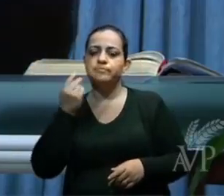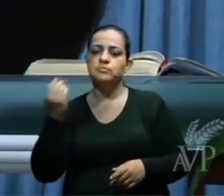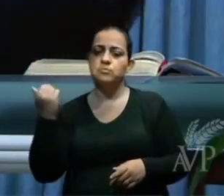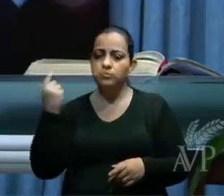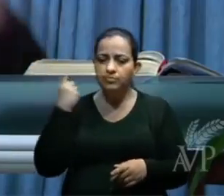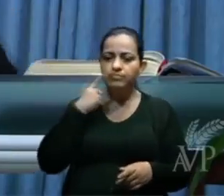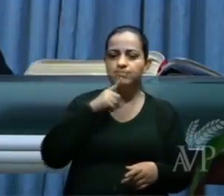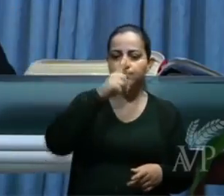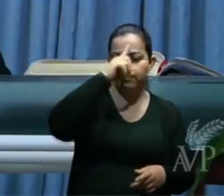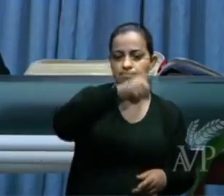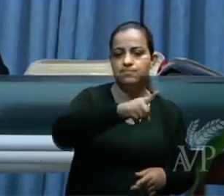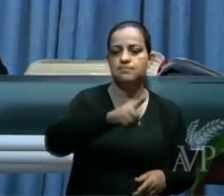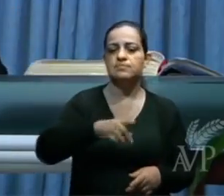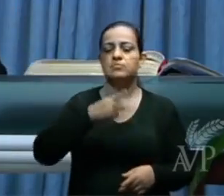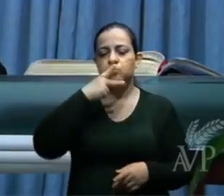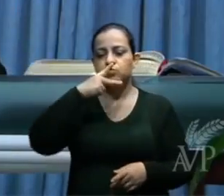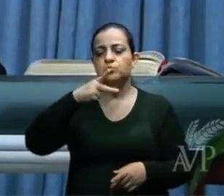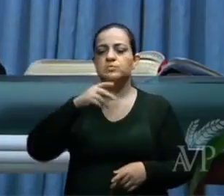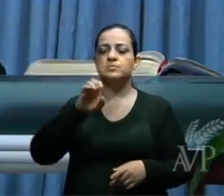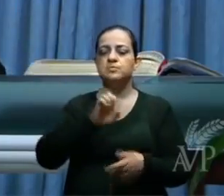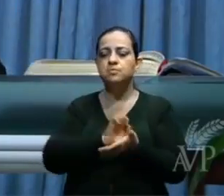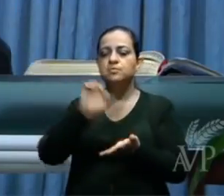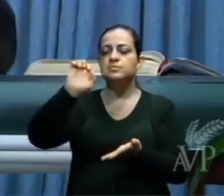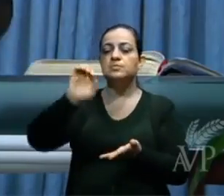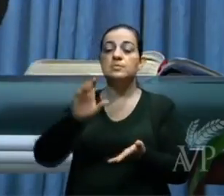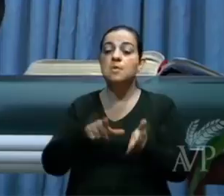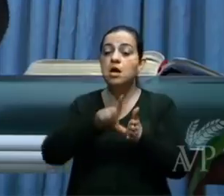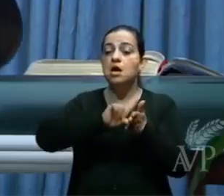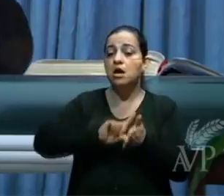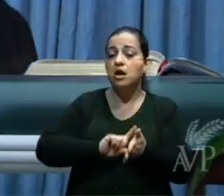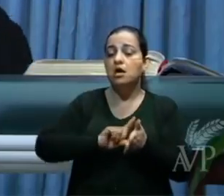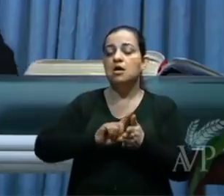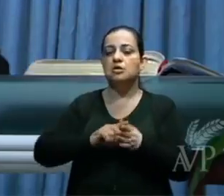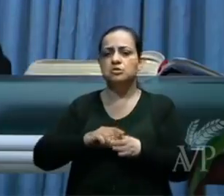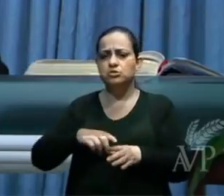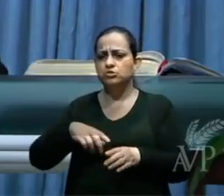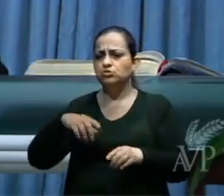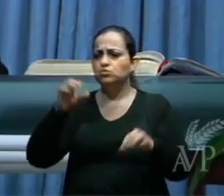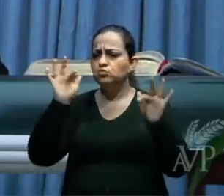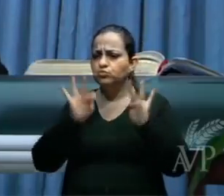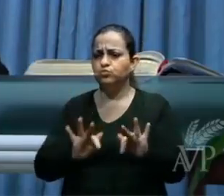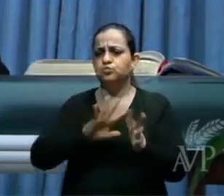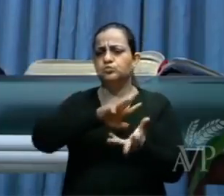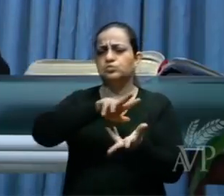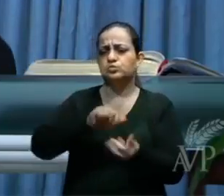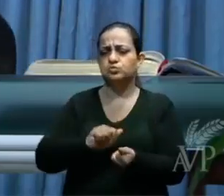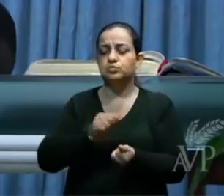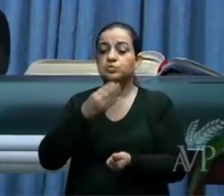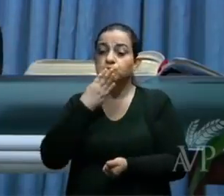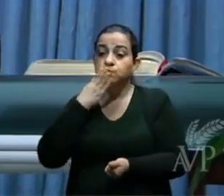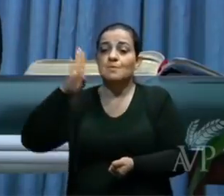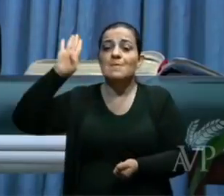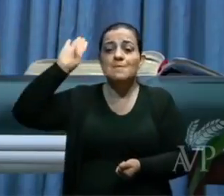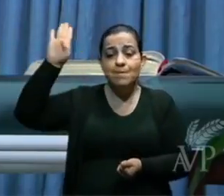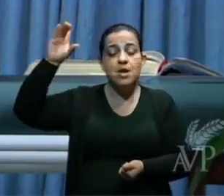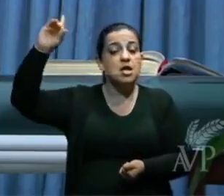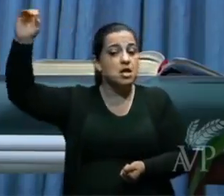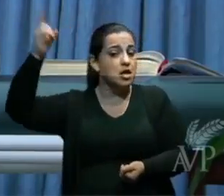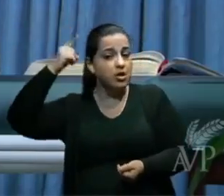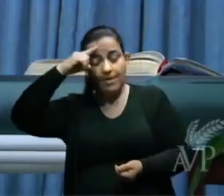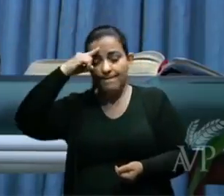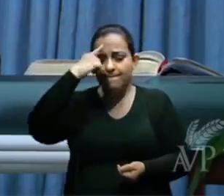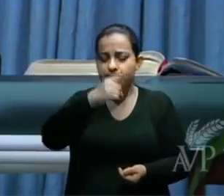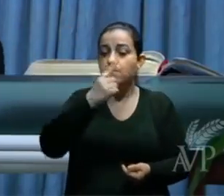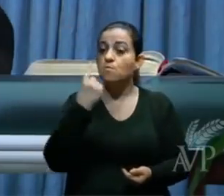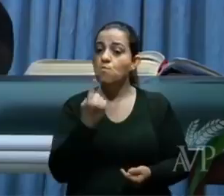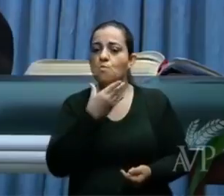terrível dia do senhor é uma promessa que deus enviaria um profeta